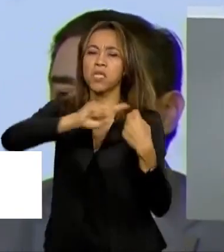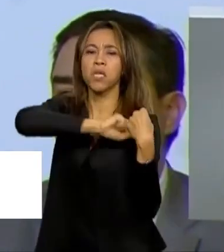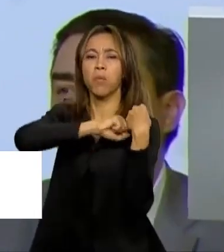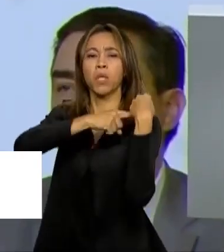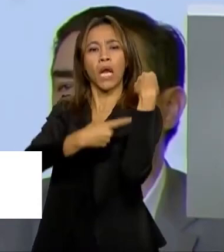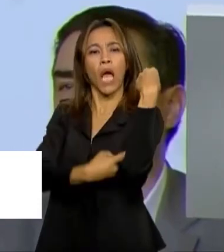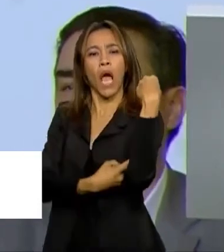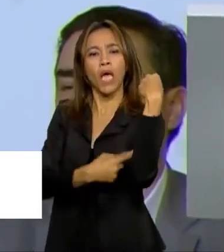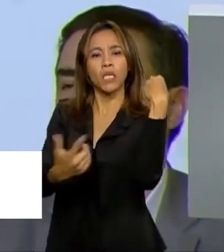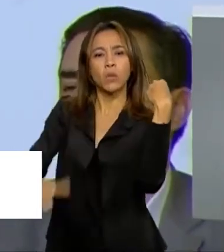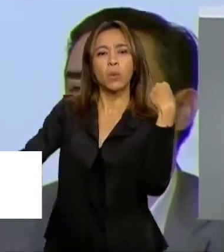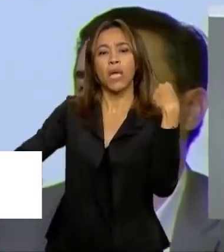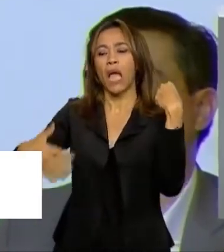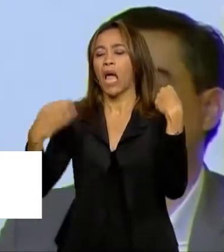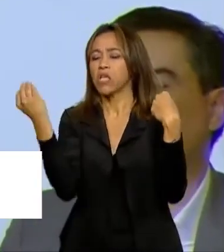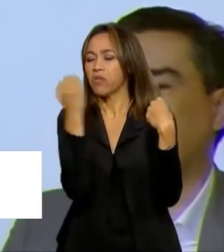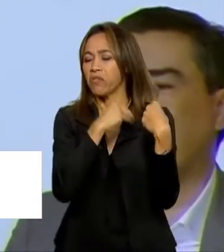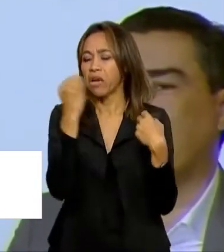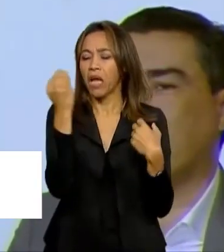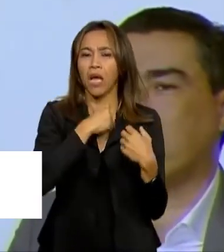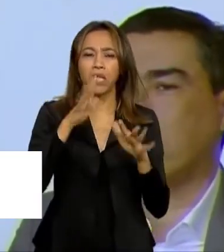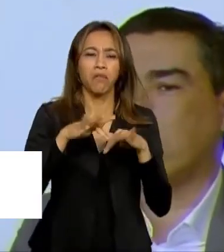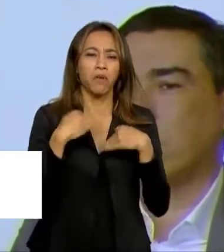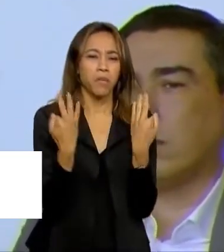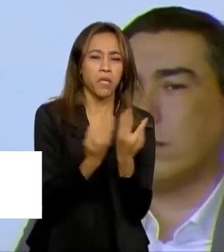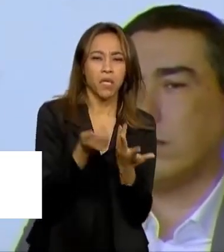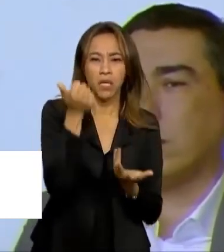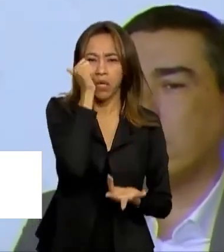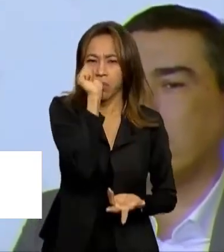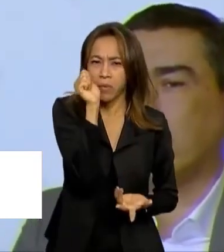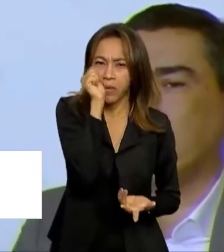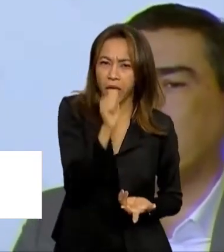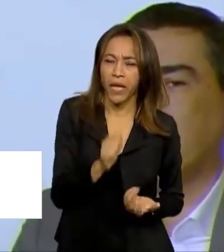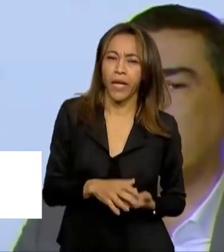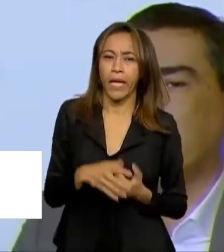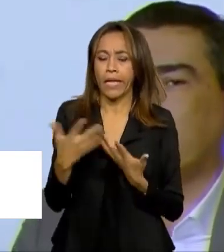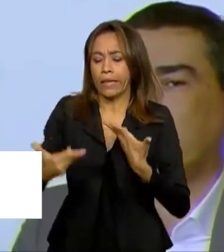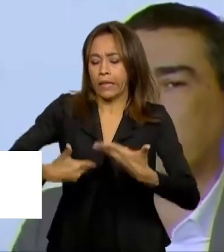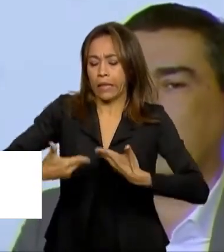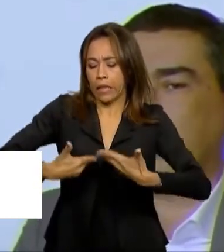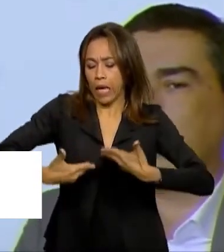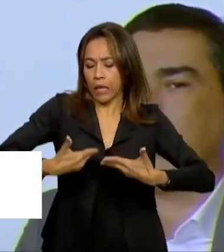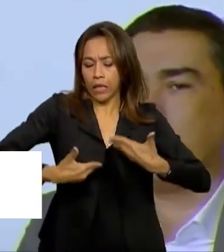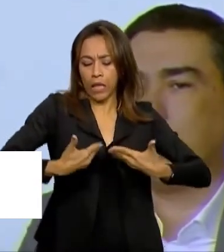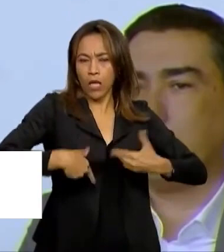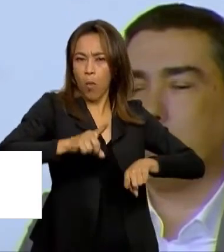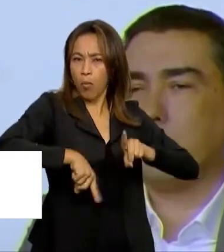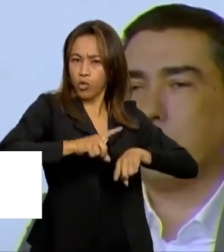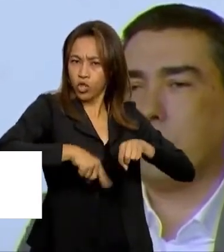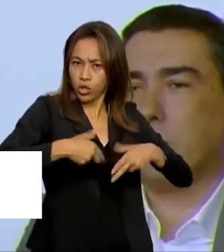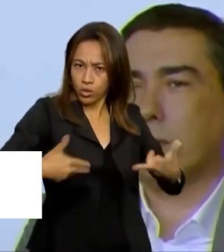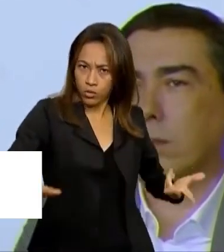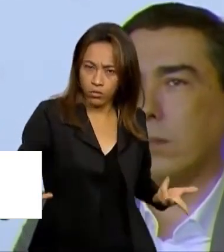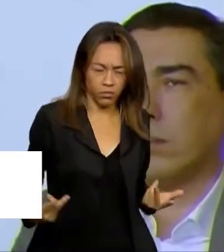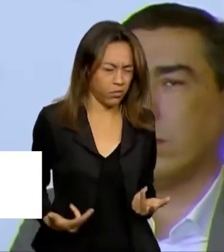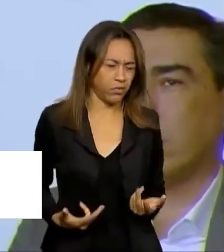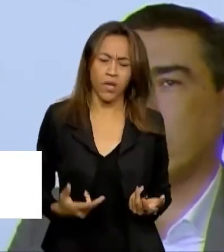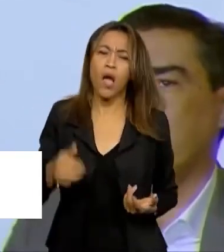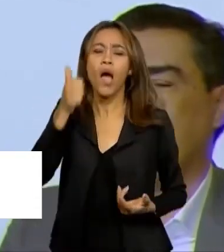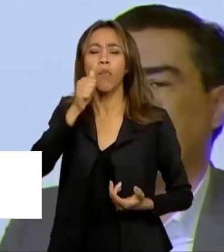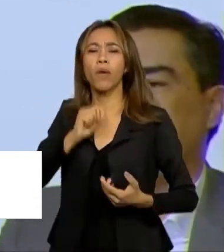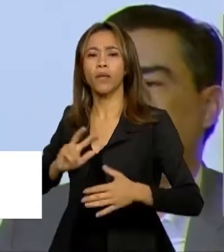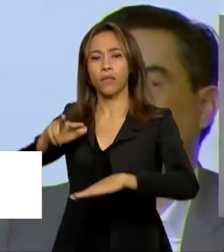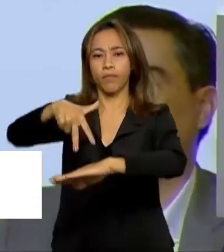ser mais a parte fraca da família, a mulher não quer ser mais ser tratada como objeto, a mulher quer ser sujeito